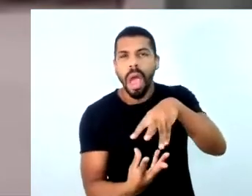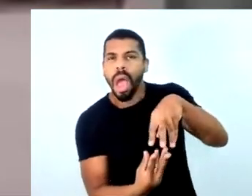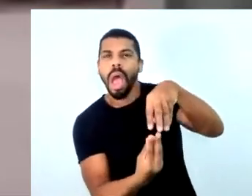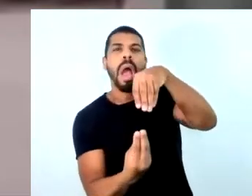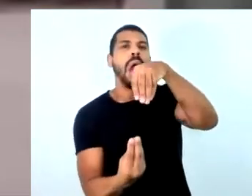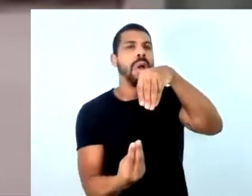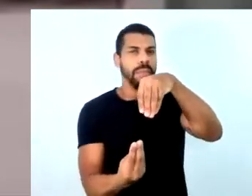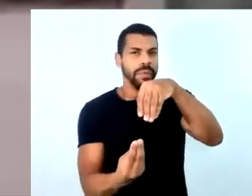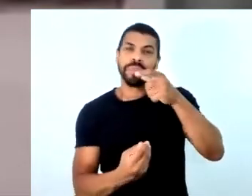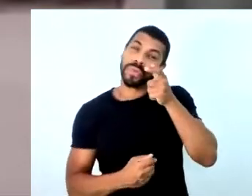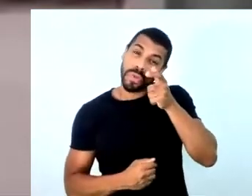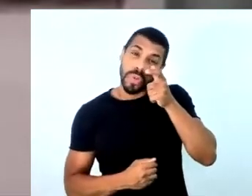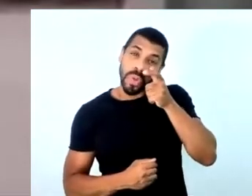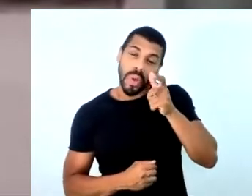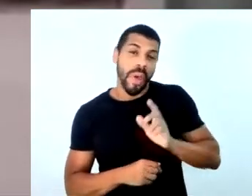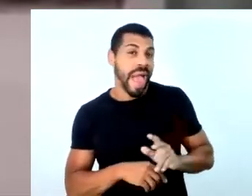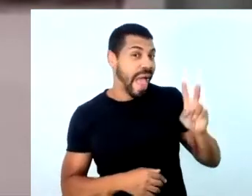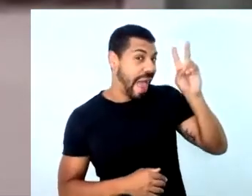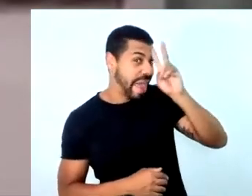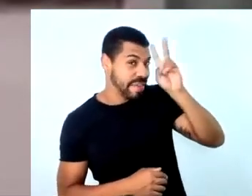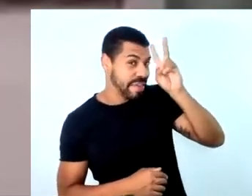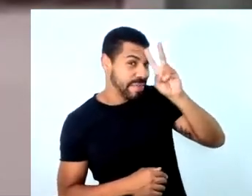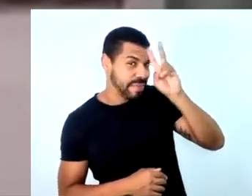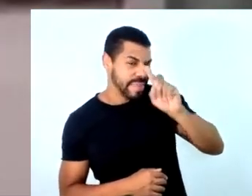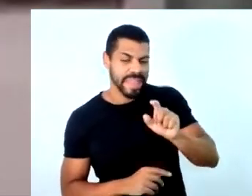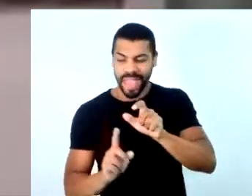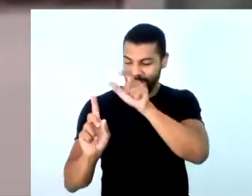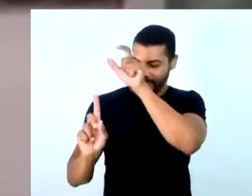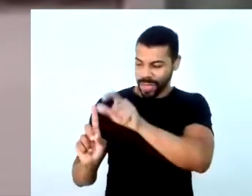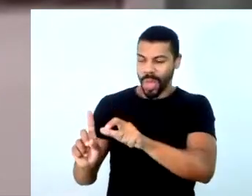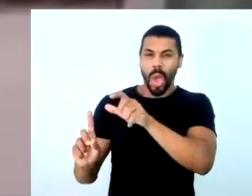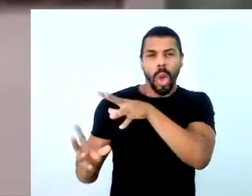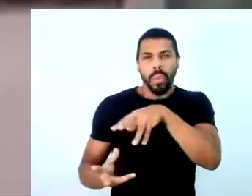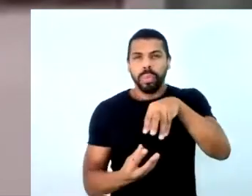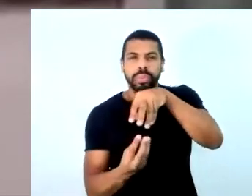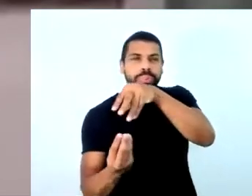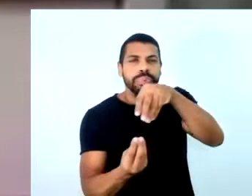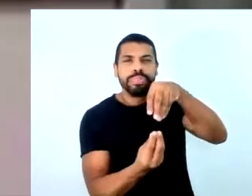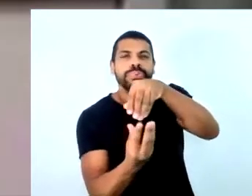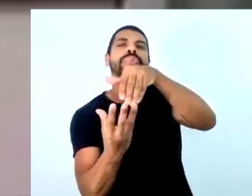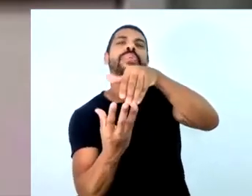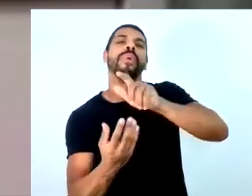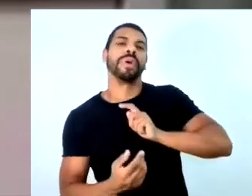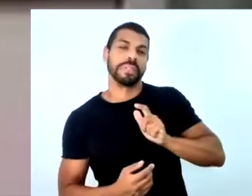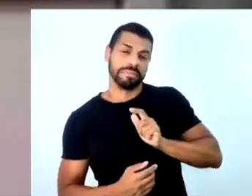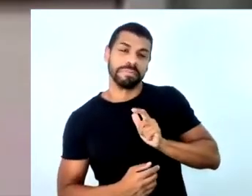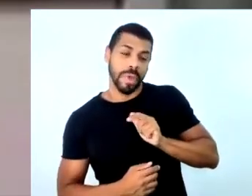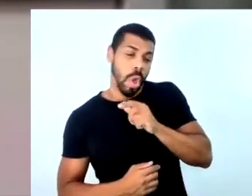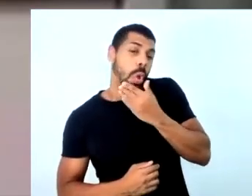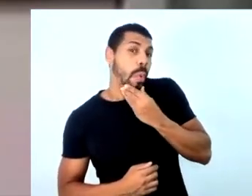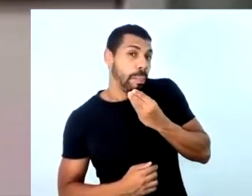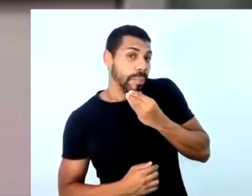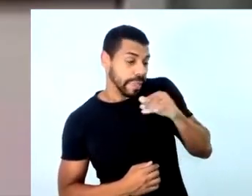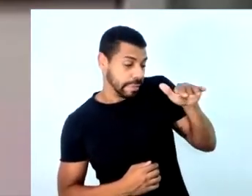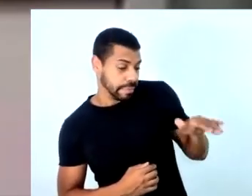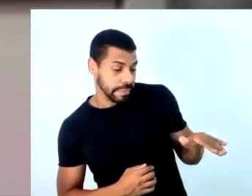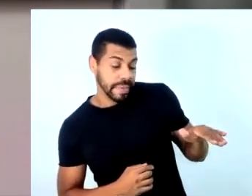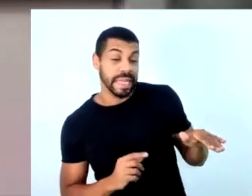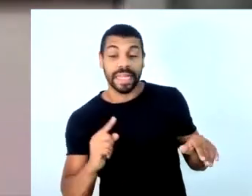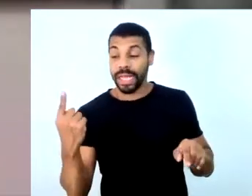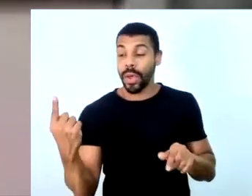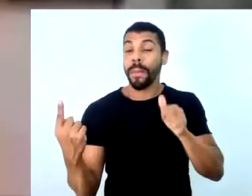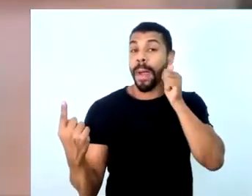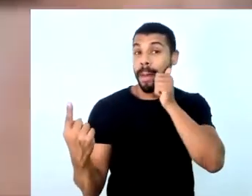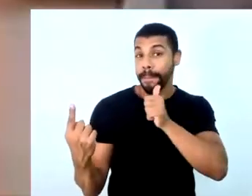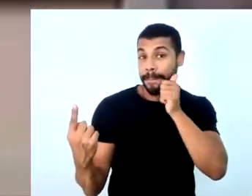fantasmas. Se as pessoas conhecem a história do Pluft, sabem que o Pluft é um fantasminha, que tem medo de gente, e